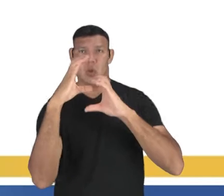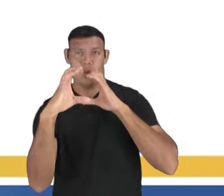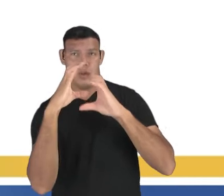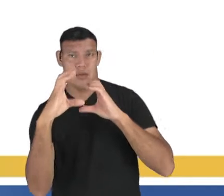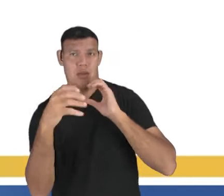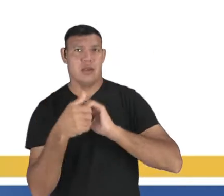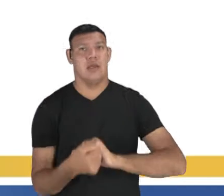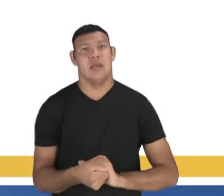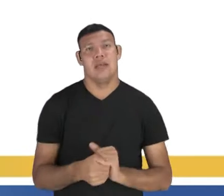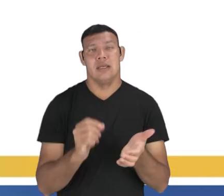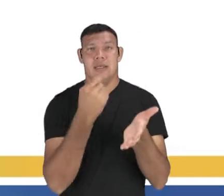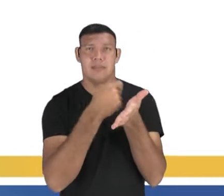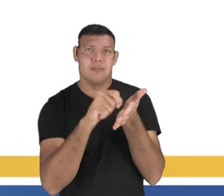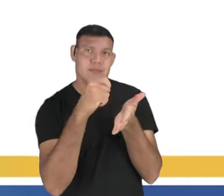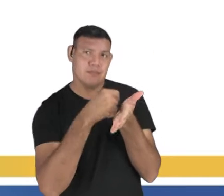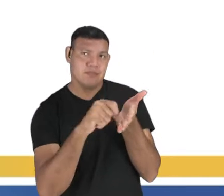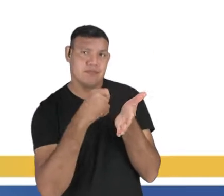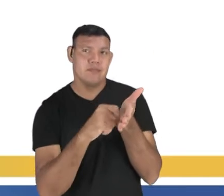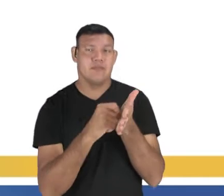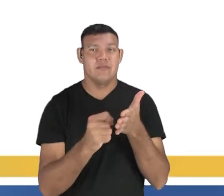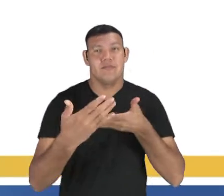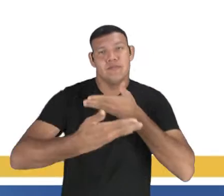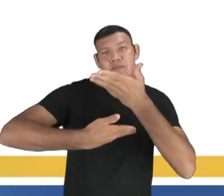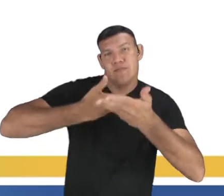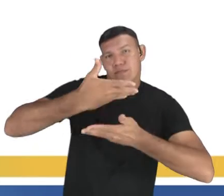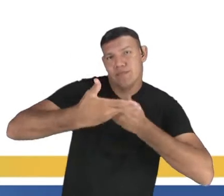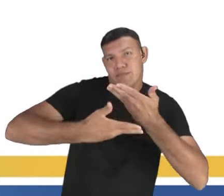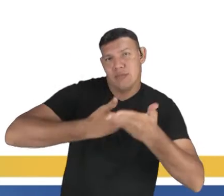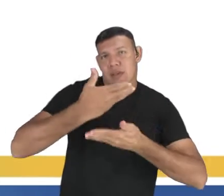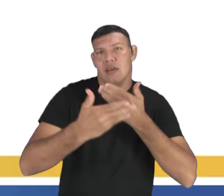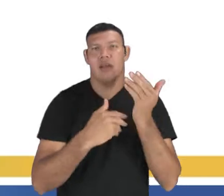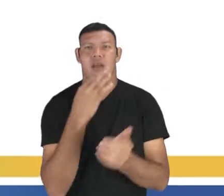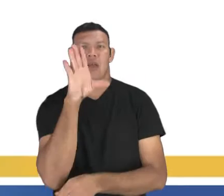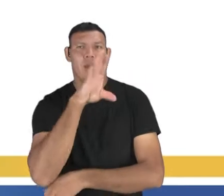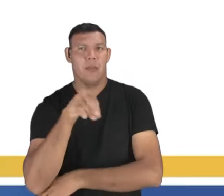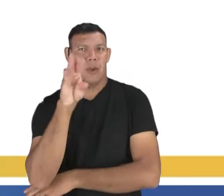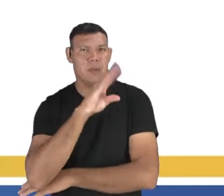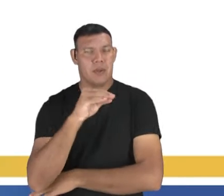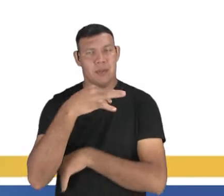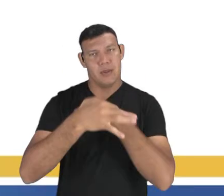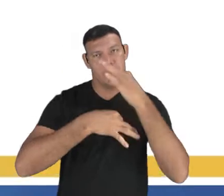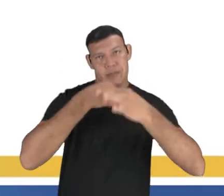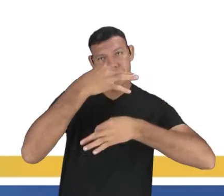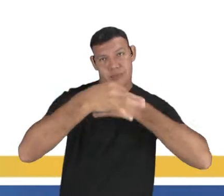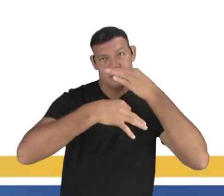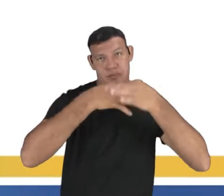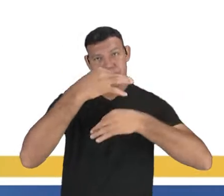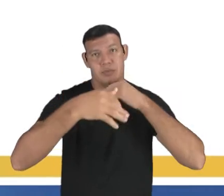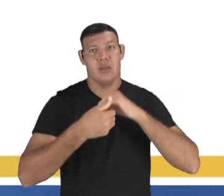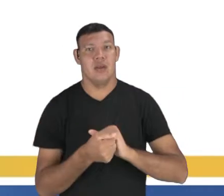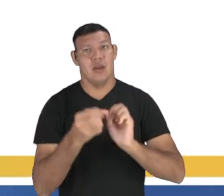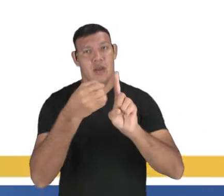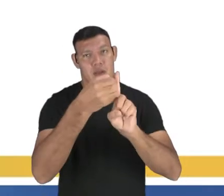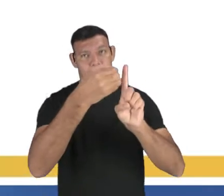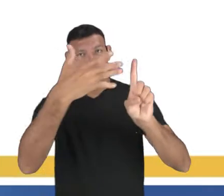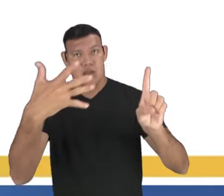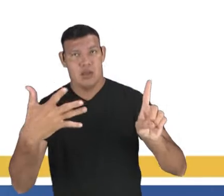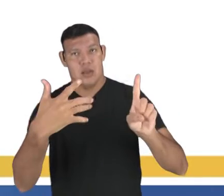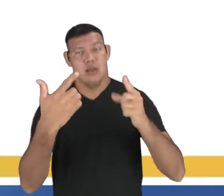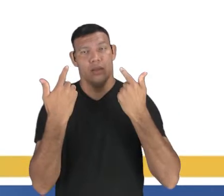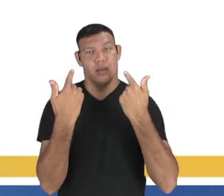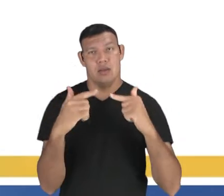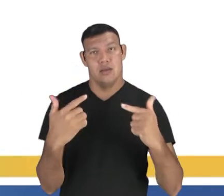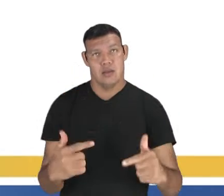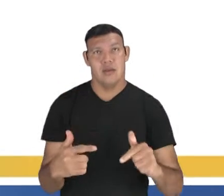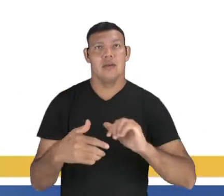temos escrita, interação, fala, opinião, argumentação, linguagem,